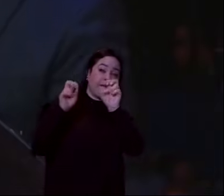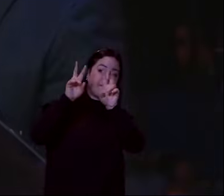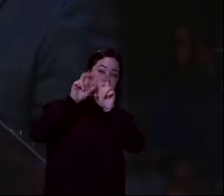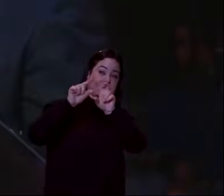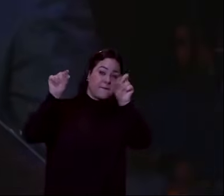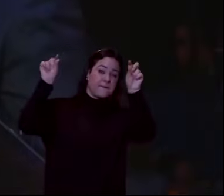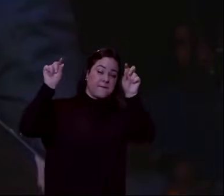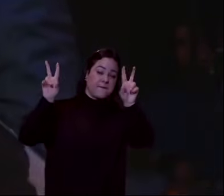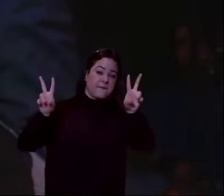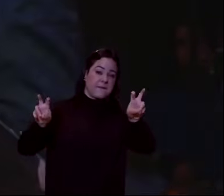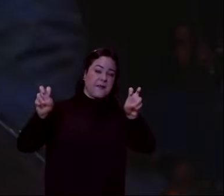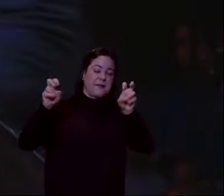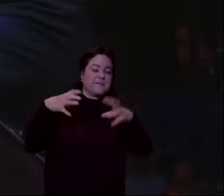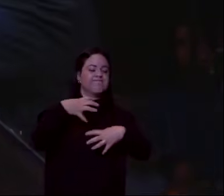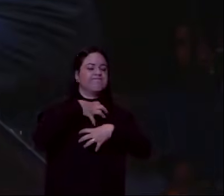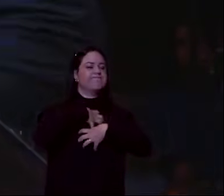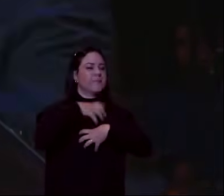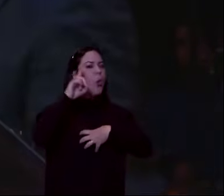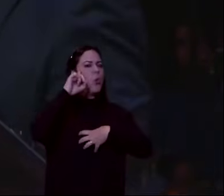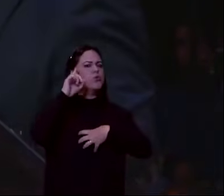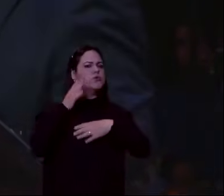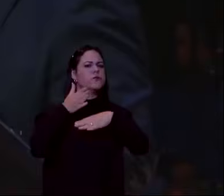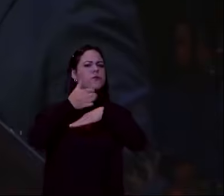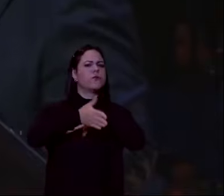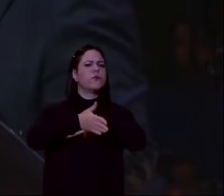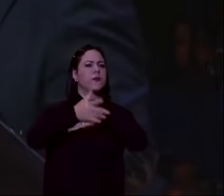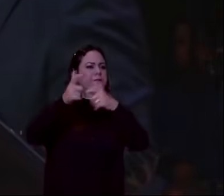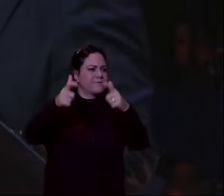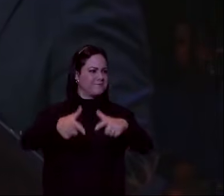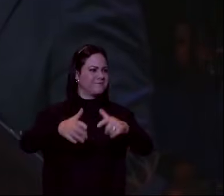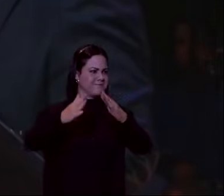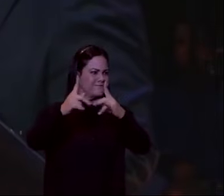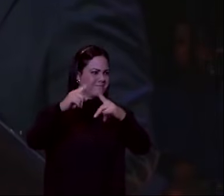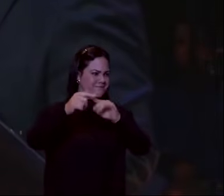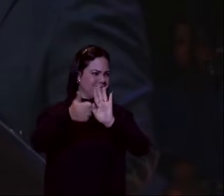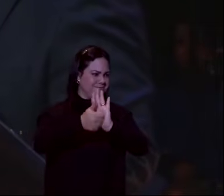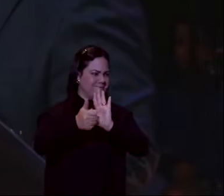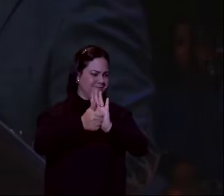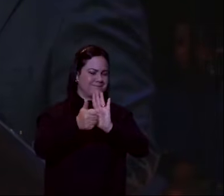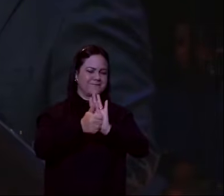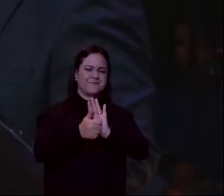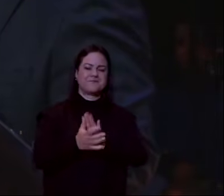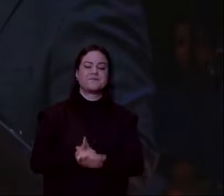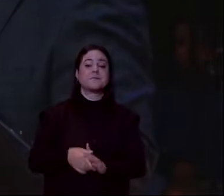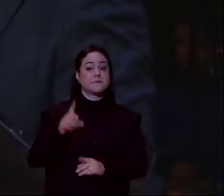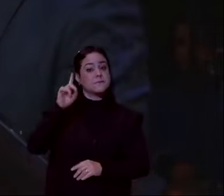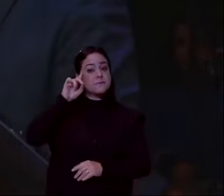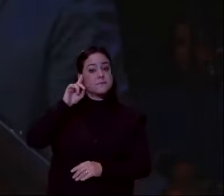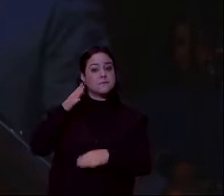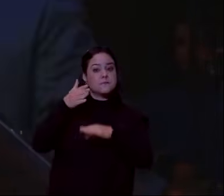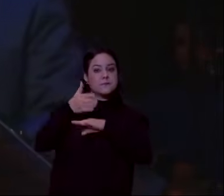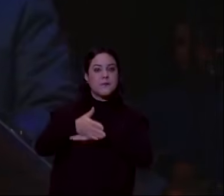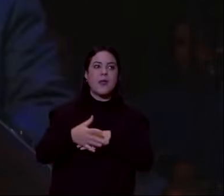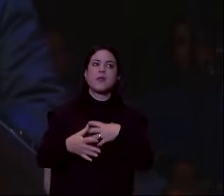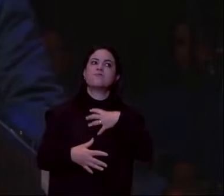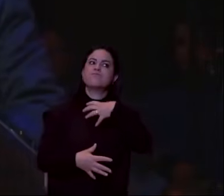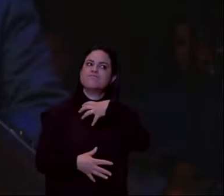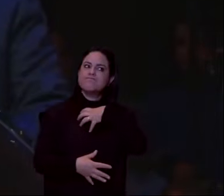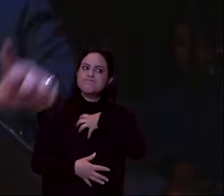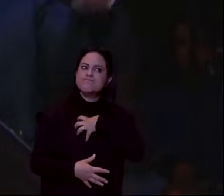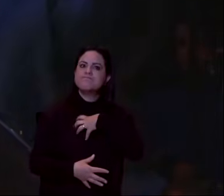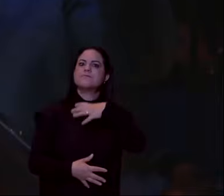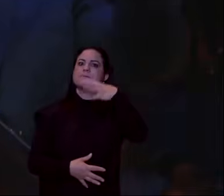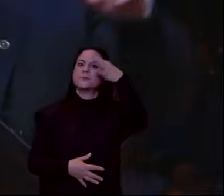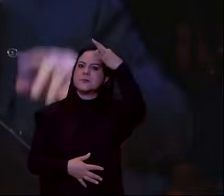aquilo mexia com ela. Ela dizia: um dia eu vou entrar nesse lugar. E um dia ela entrou e disse: eu ouvi a voz do